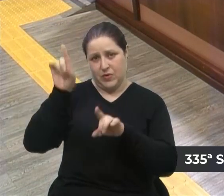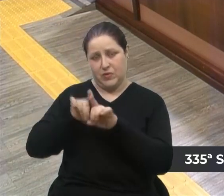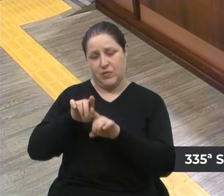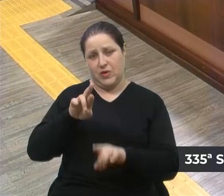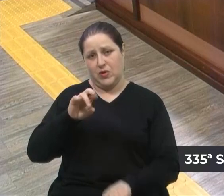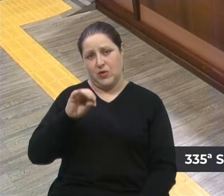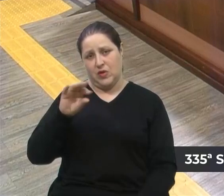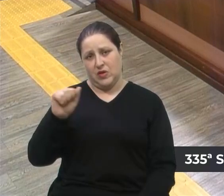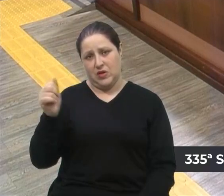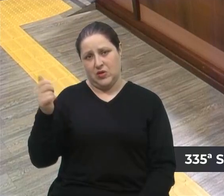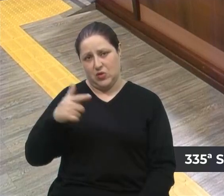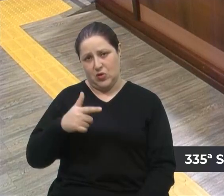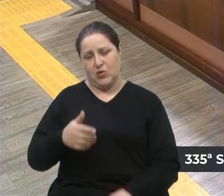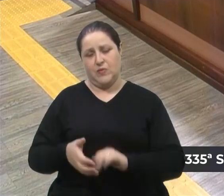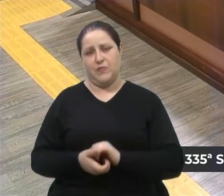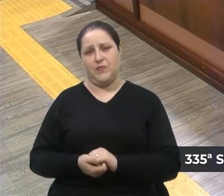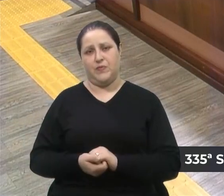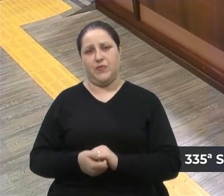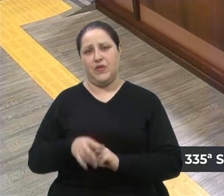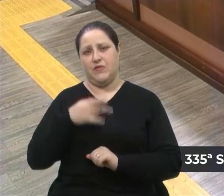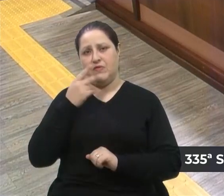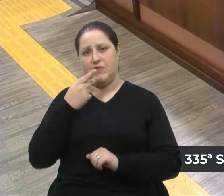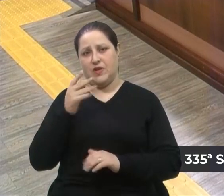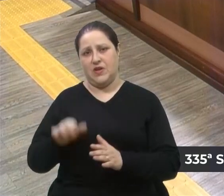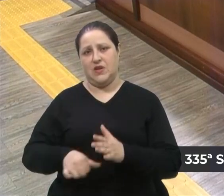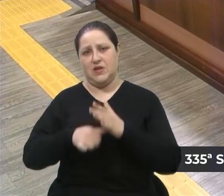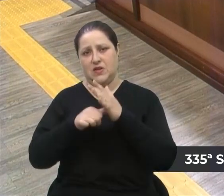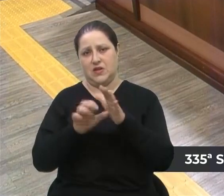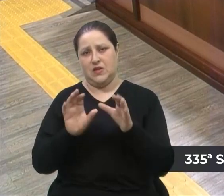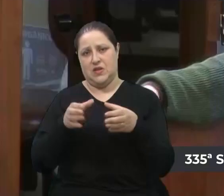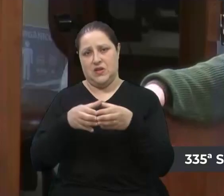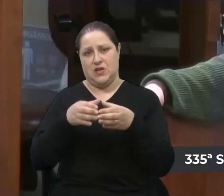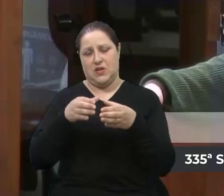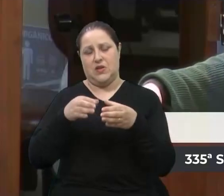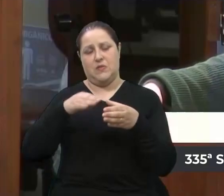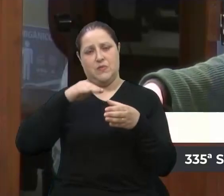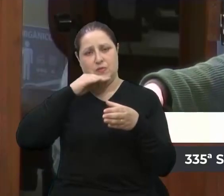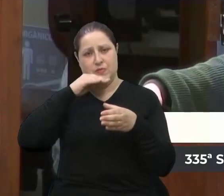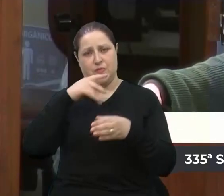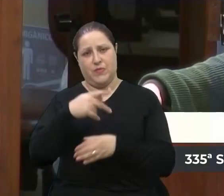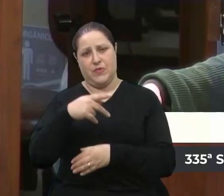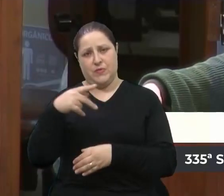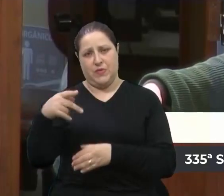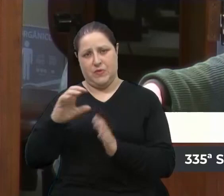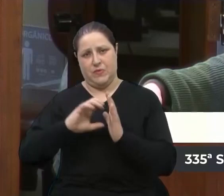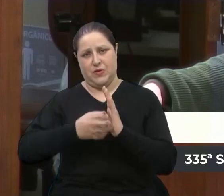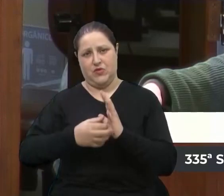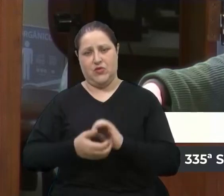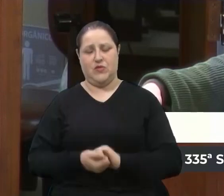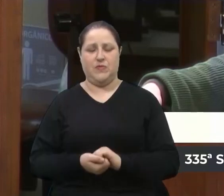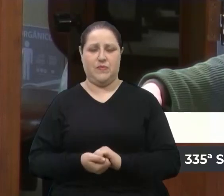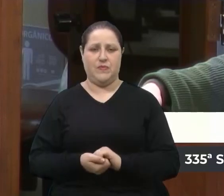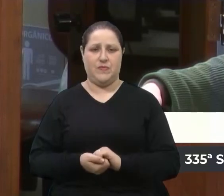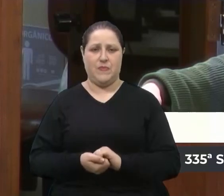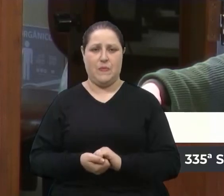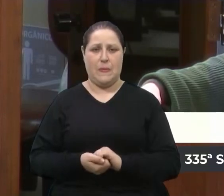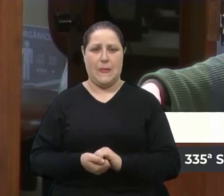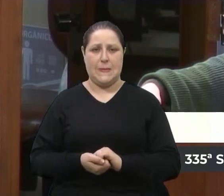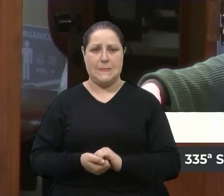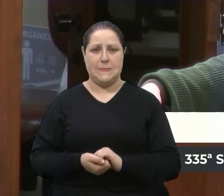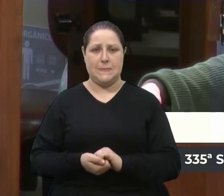Declaração de líder, bancado PP, Bortoluz. Senhor presidente, senhoras e senhores vereadores, novamente bom dia a todos.